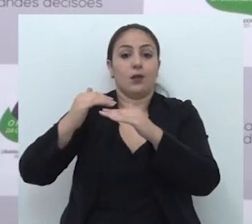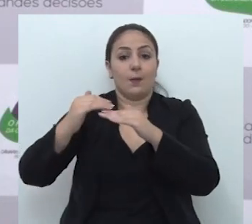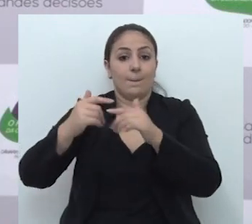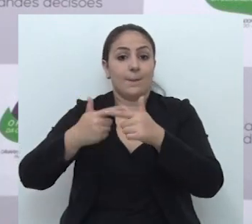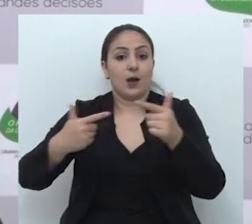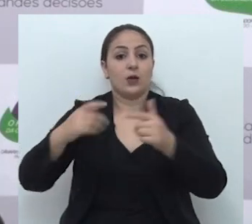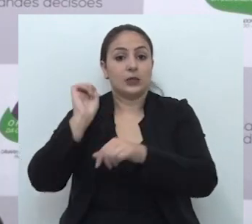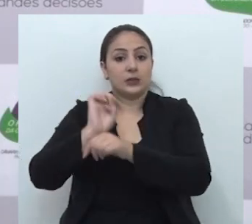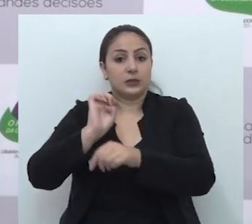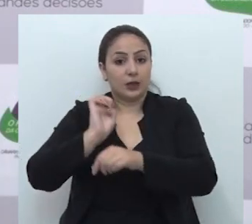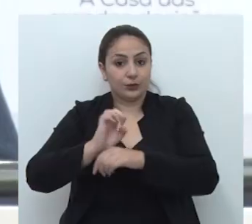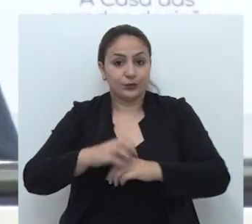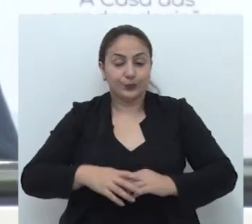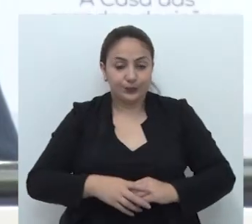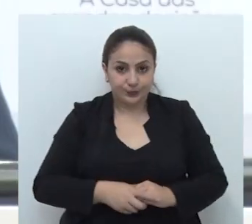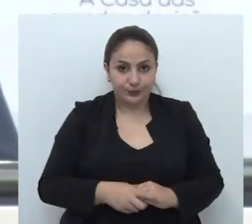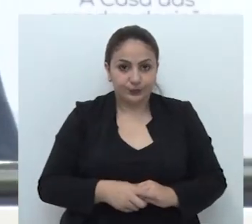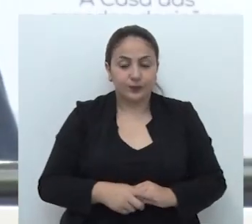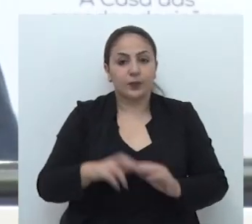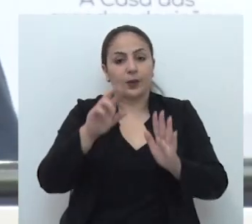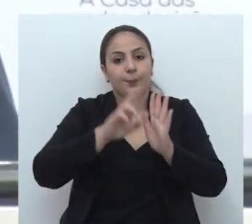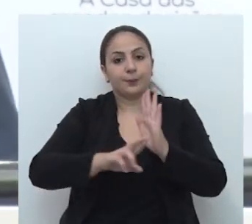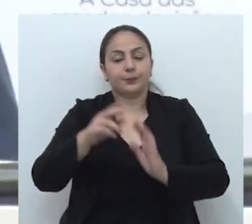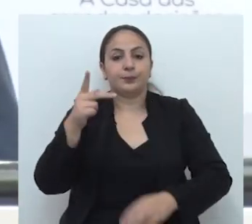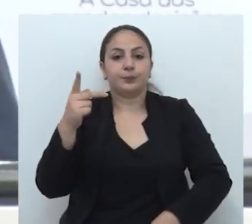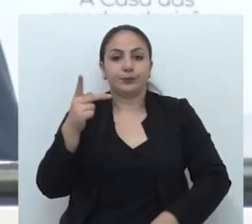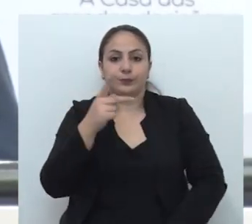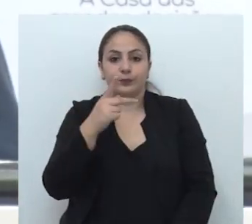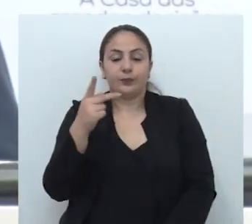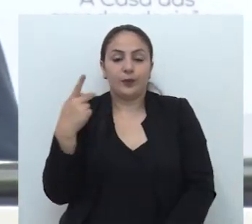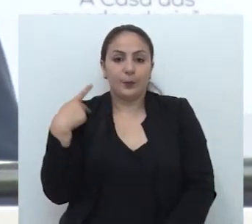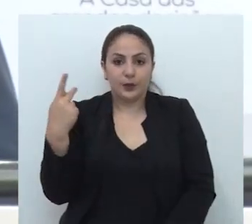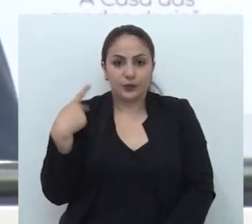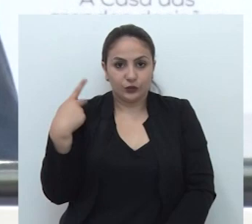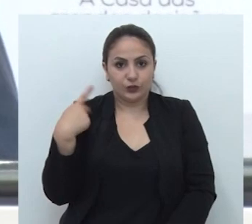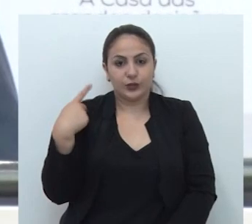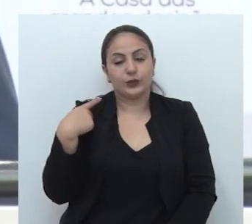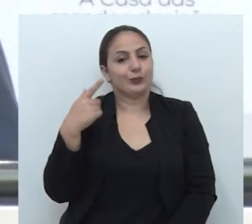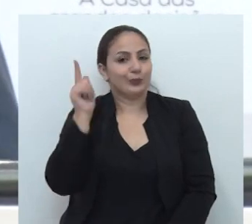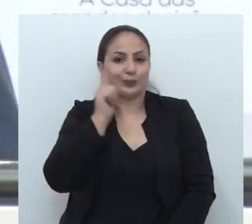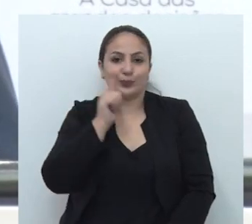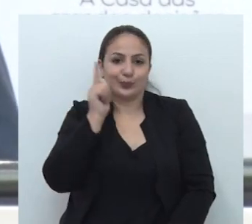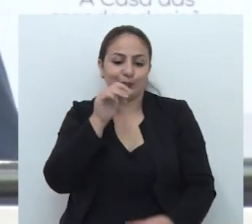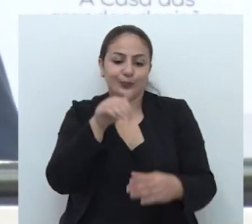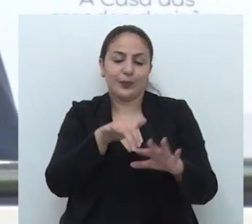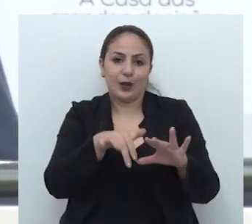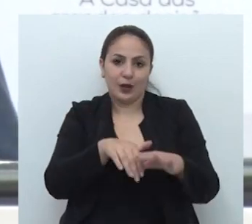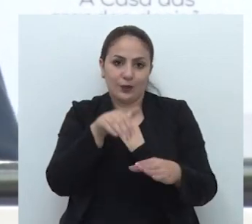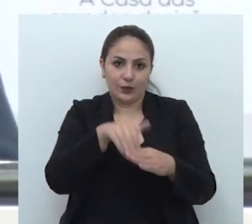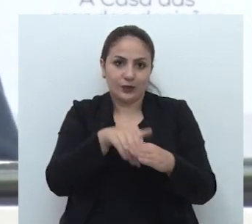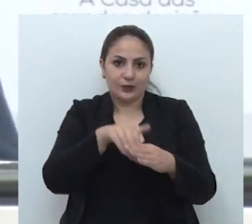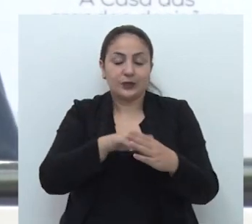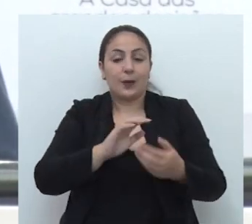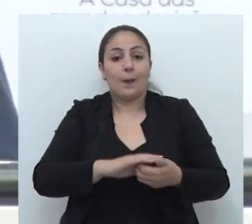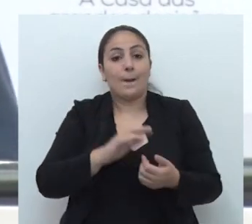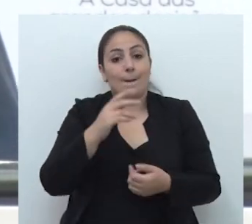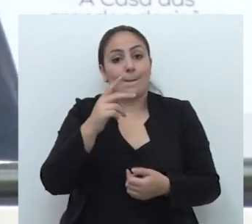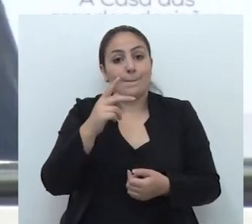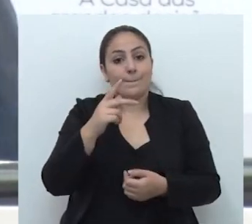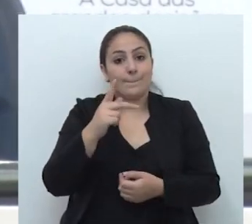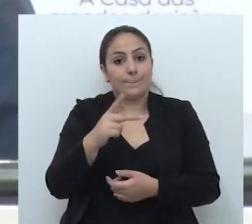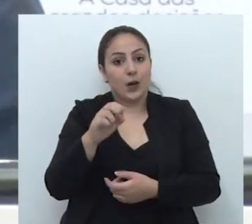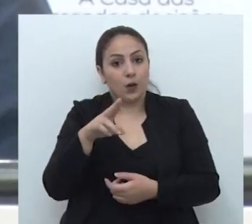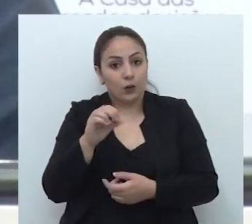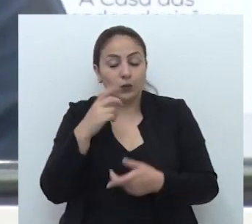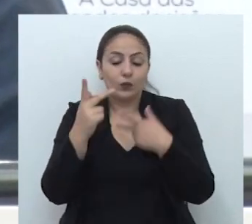queremos, entre os maiores estados da federação. Representante do partido derrotado nas urnas, Paulo Necle fez questão de comentar a